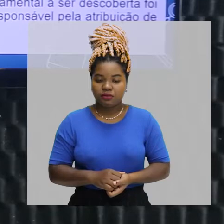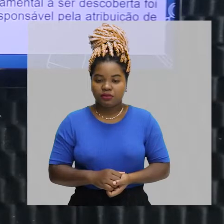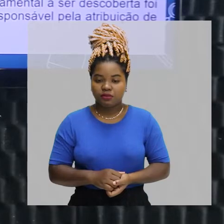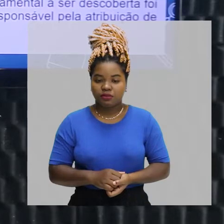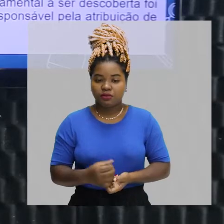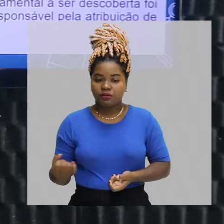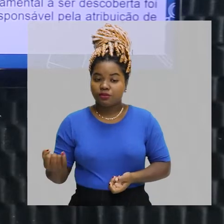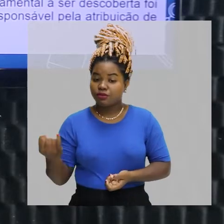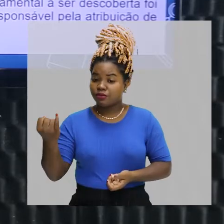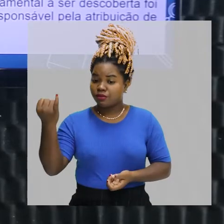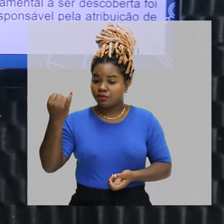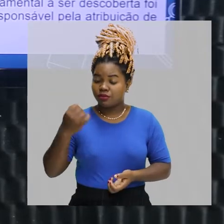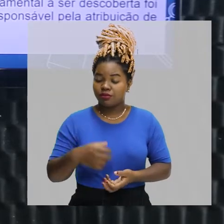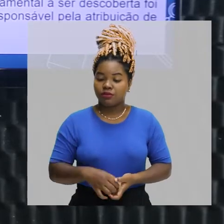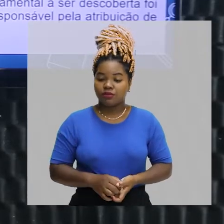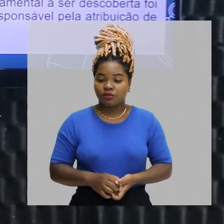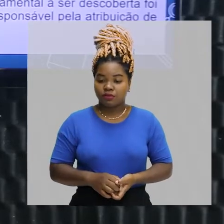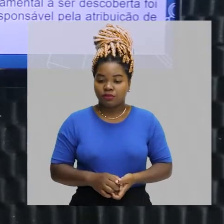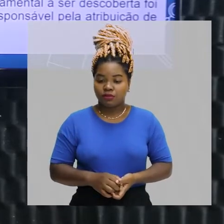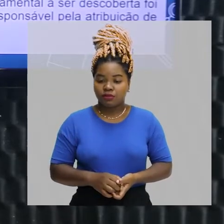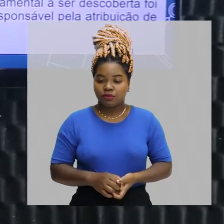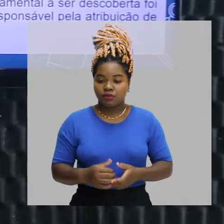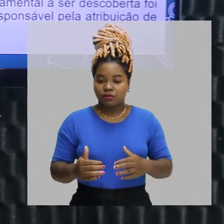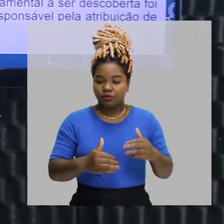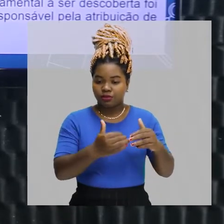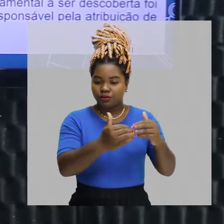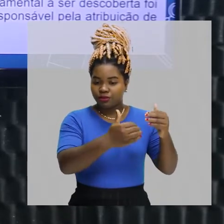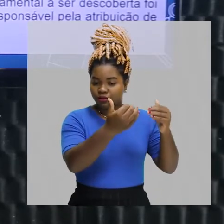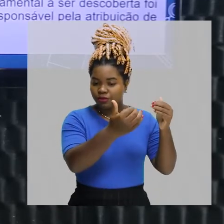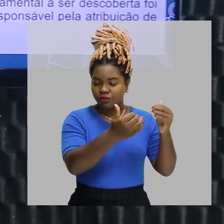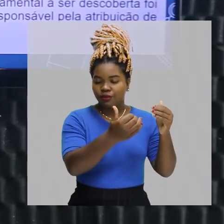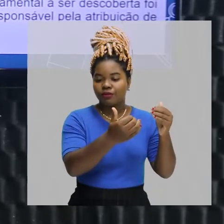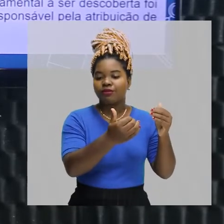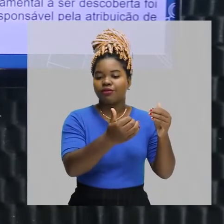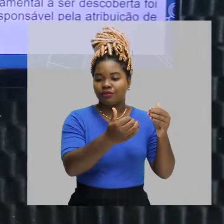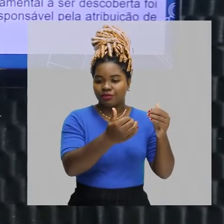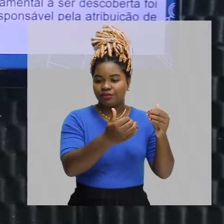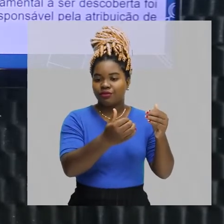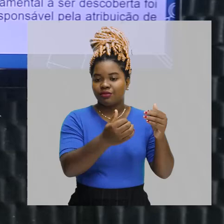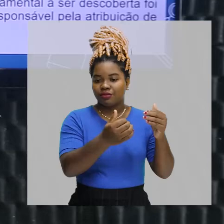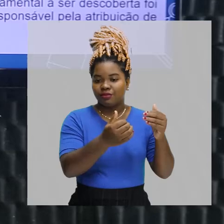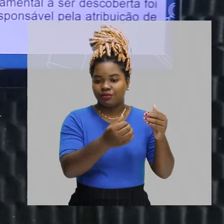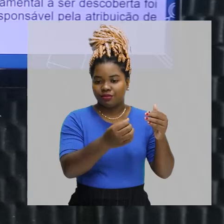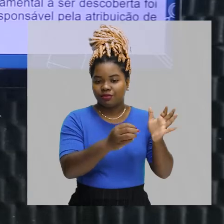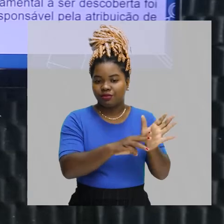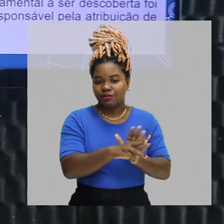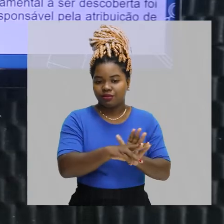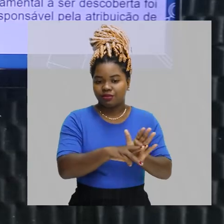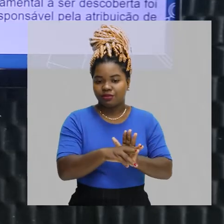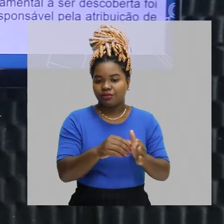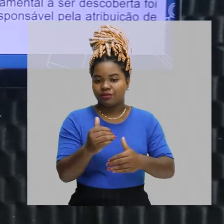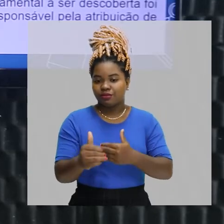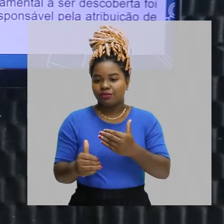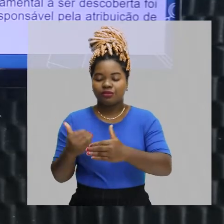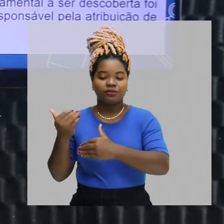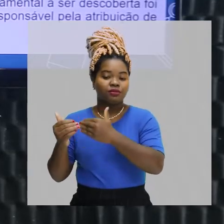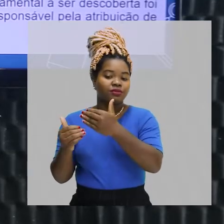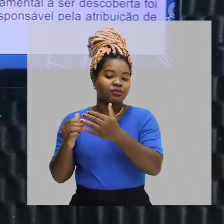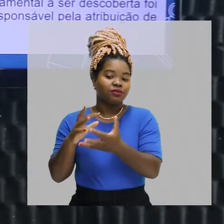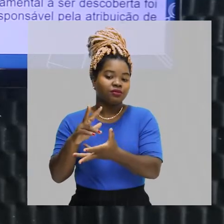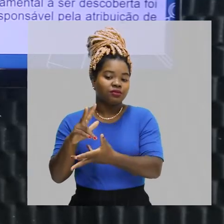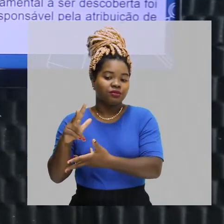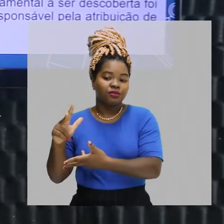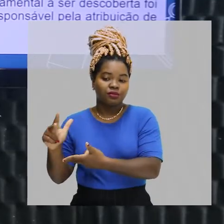ele foi importante justamente para a evolução do modelo que nós temos de evolução do